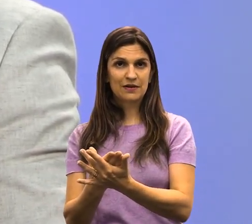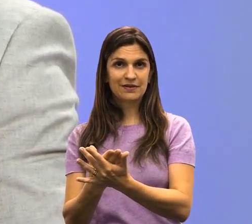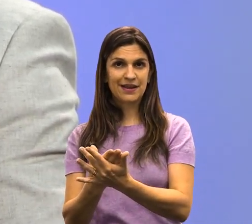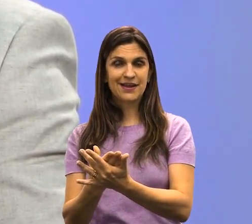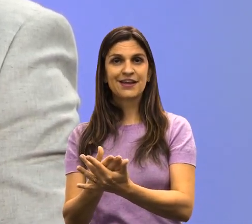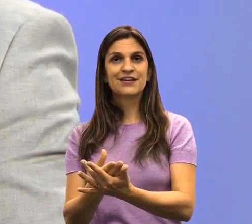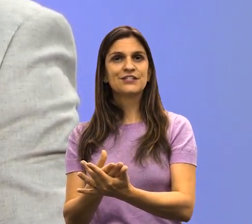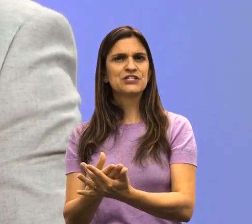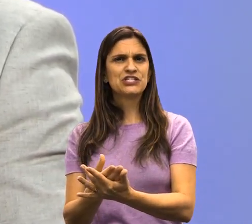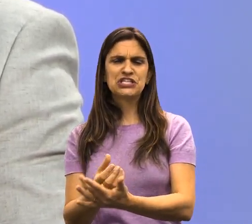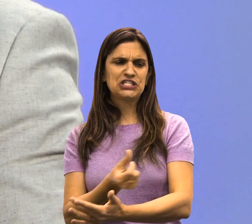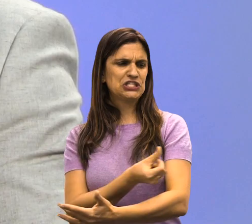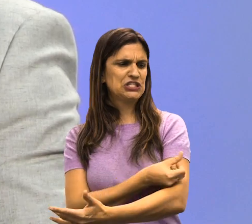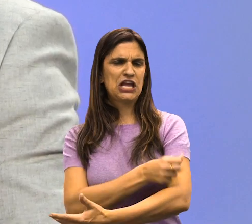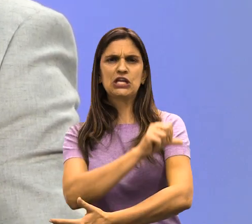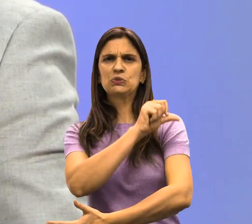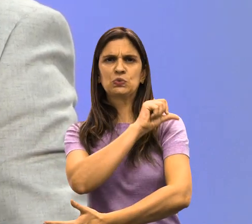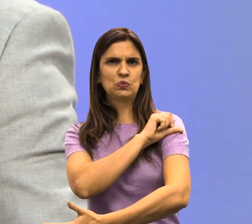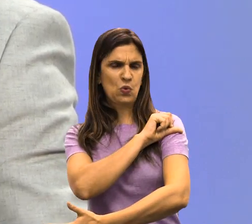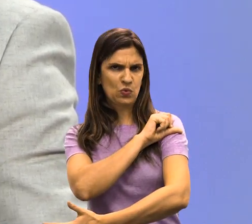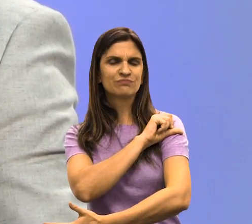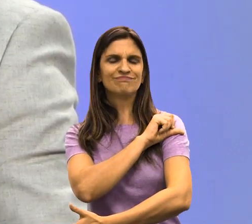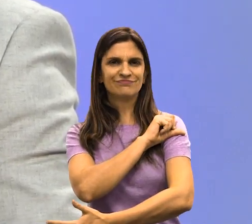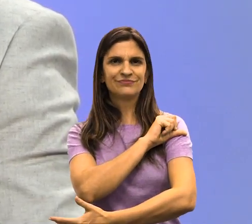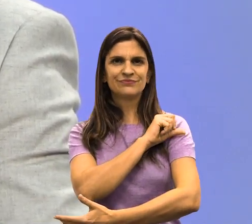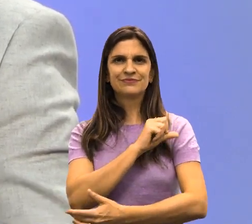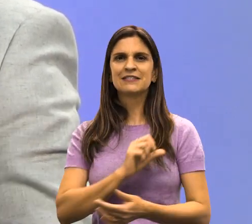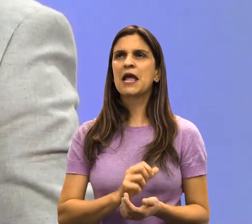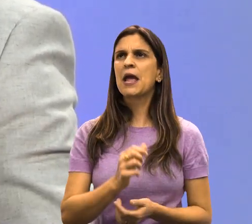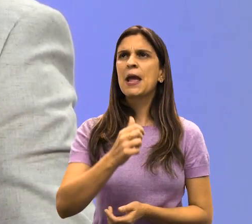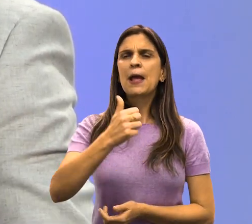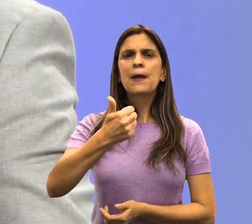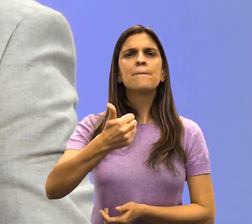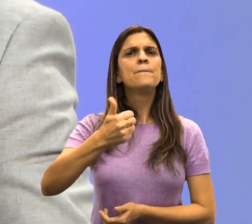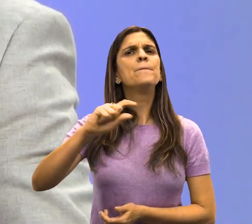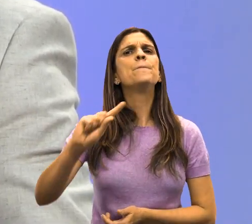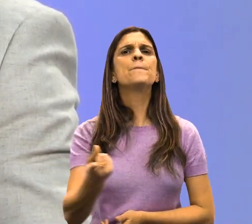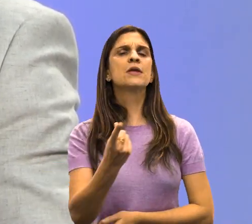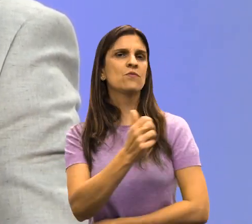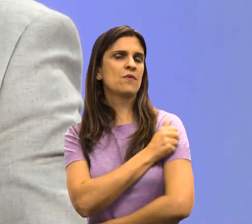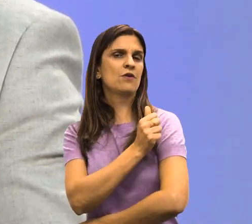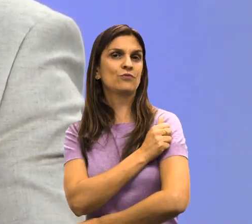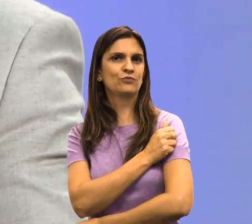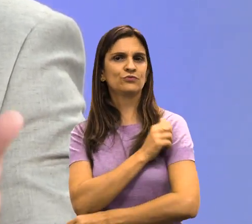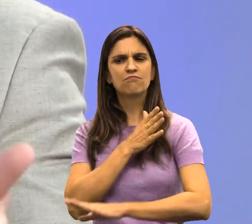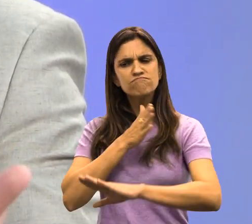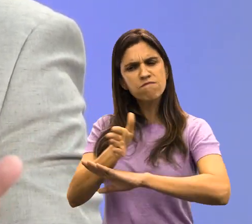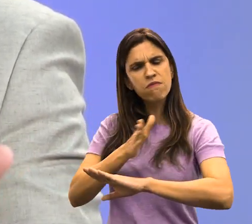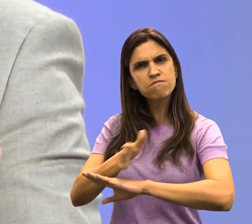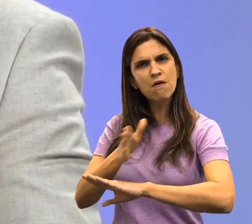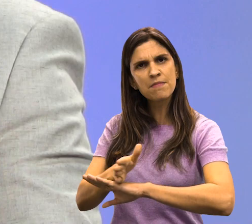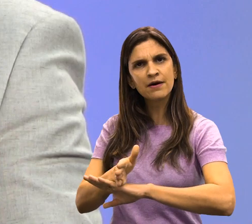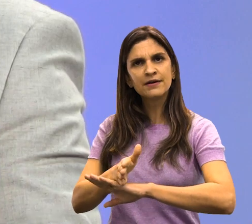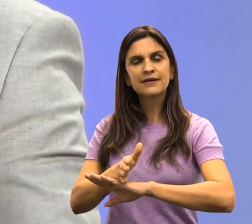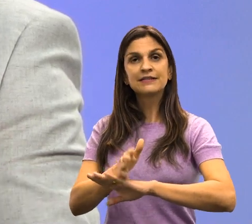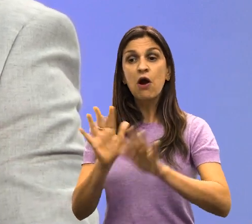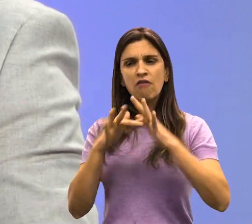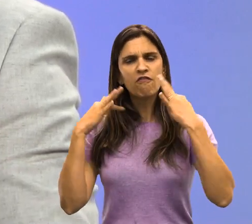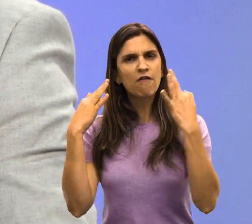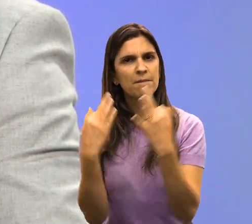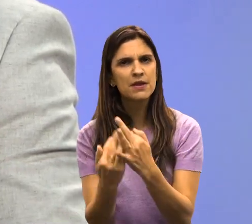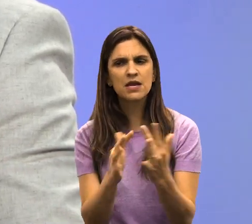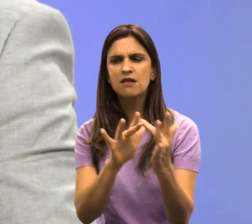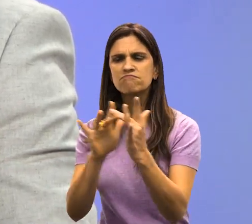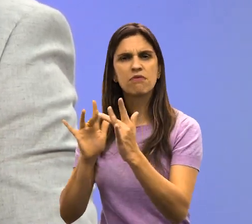2 que tem 1.000 alunos, são 1.000 pais, são 1.000 responsáveis que estão ali no convívio, né? É